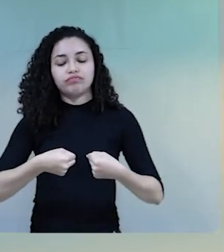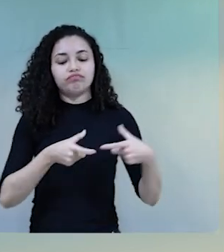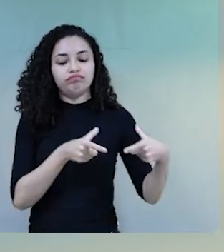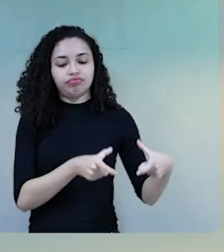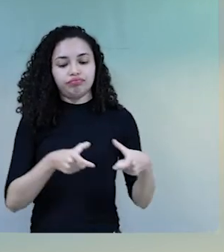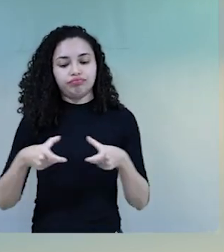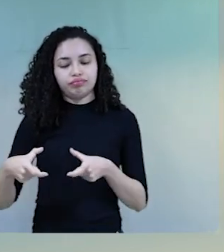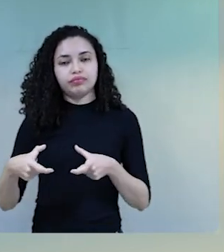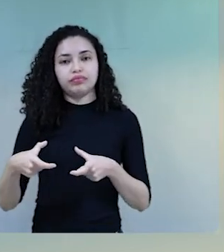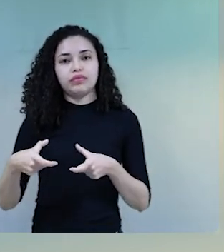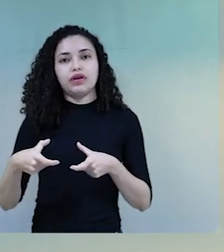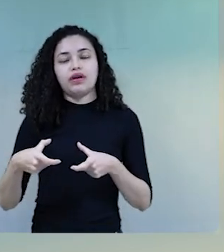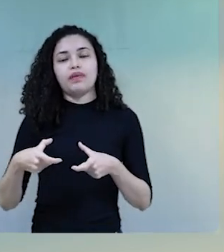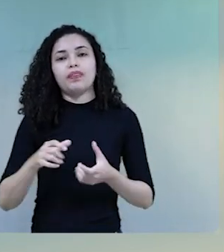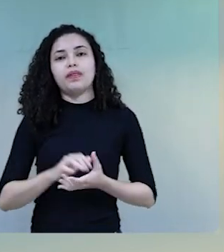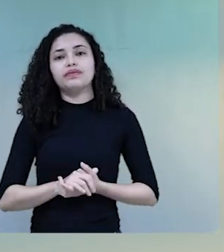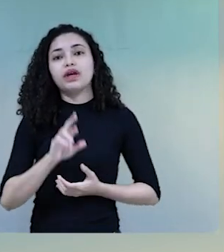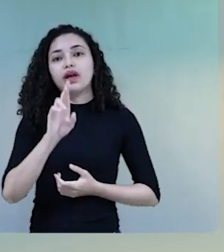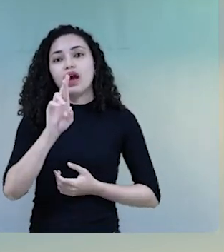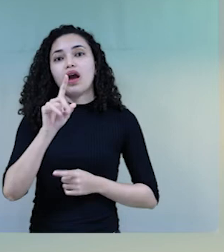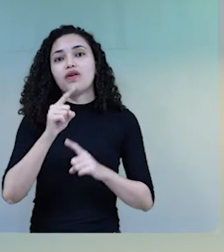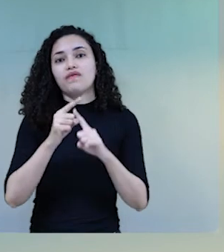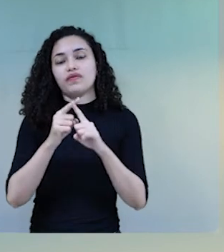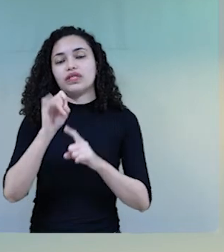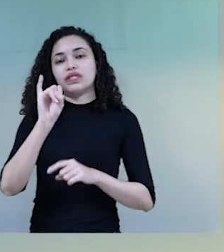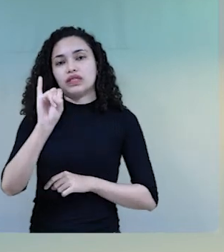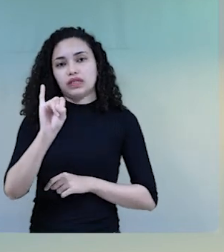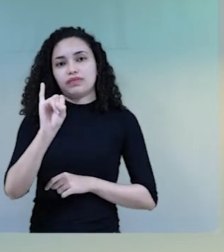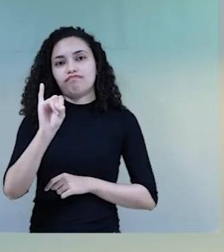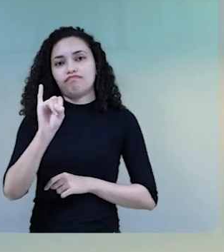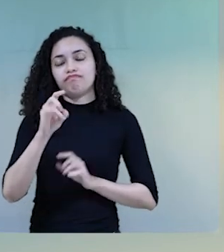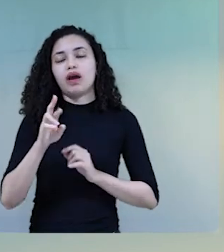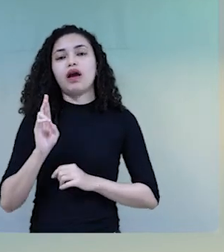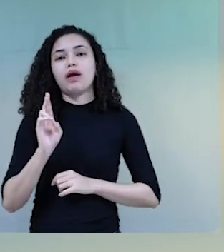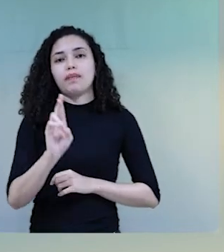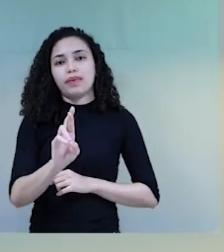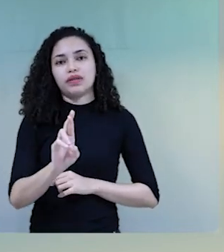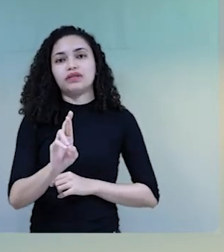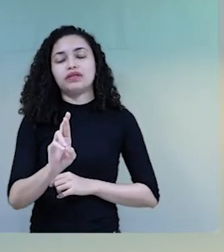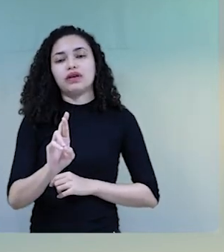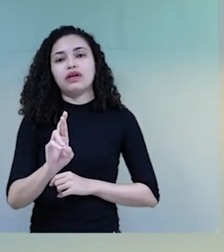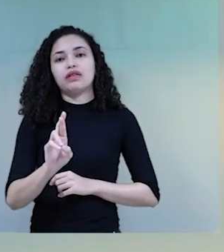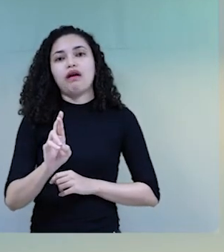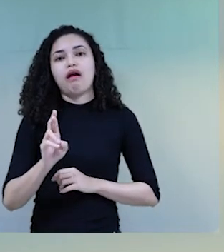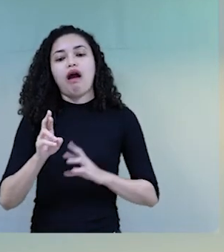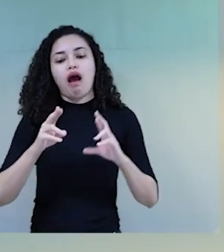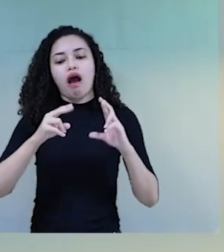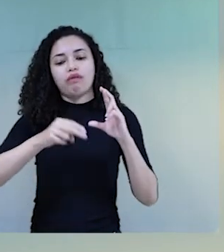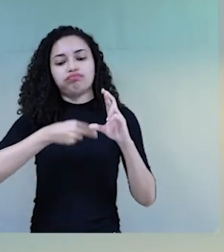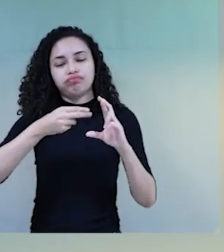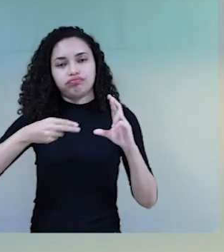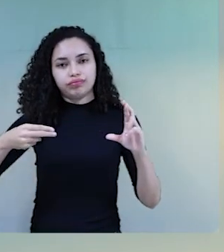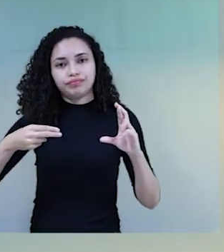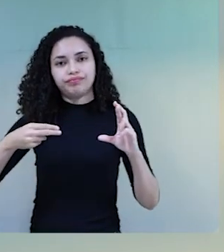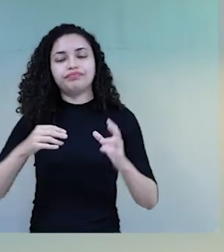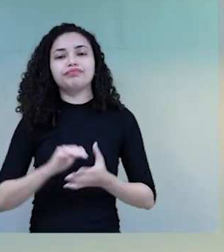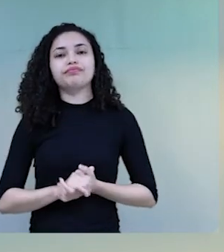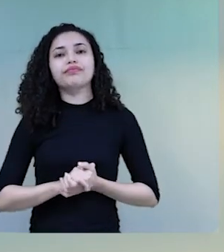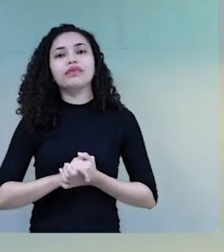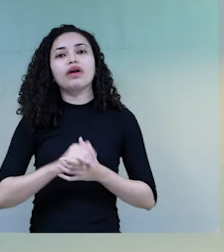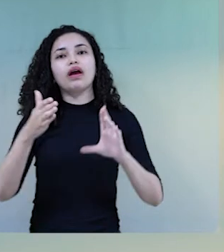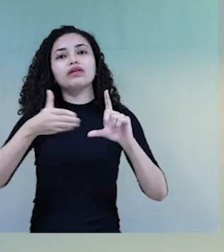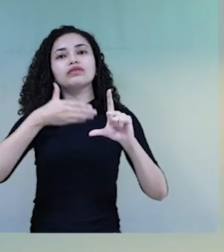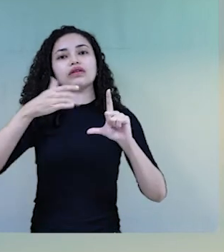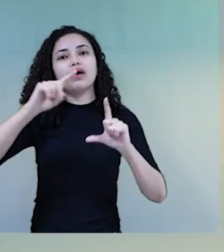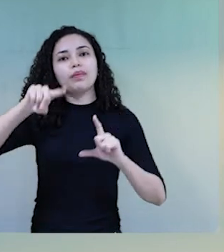e R vezes I representa o produto da resistência interna pela corrente do gerador. Vamos para o próximo slide.